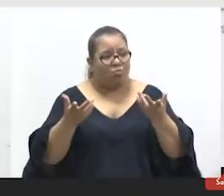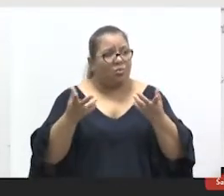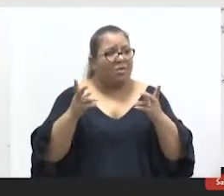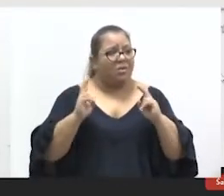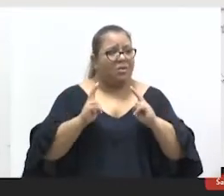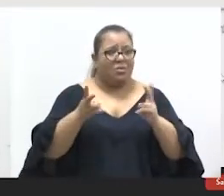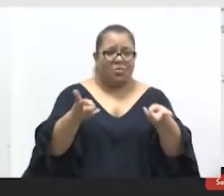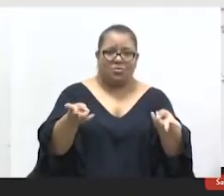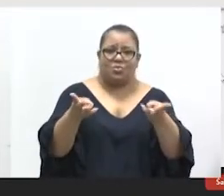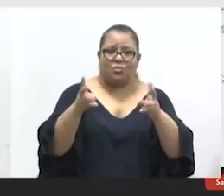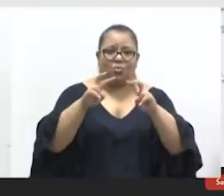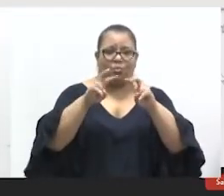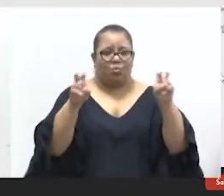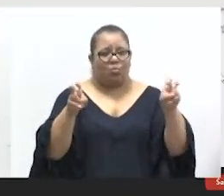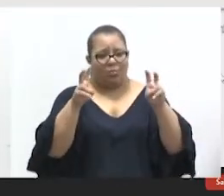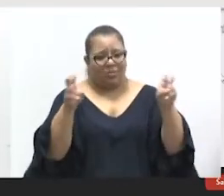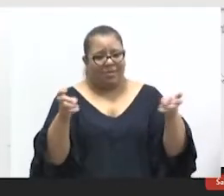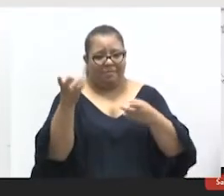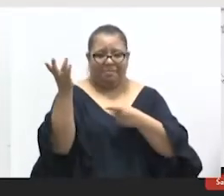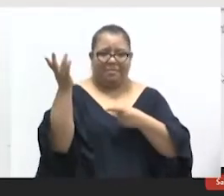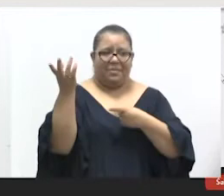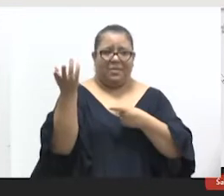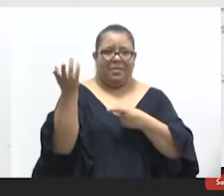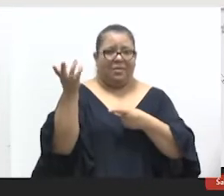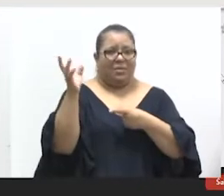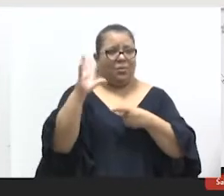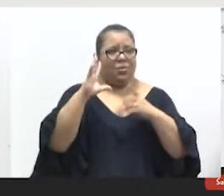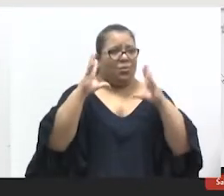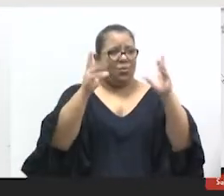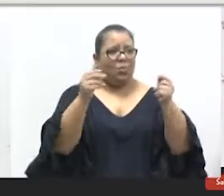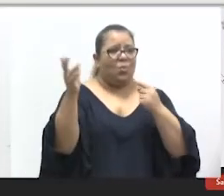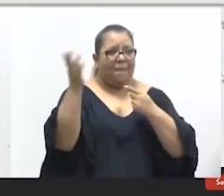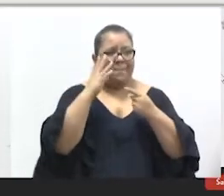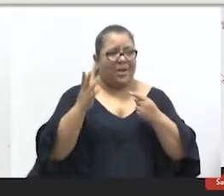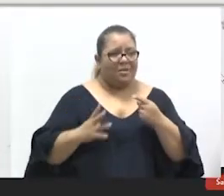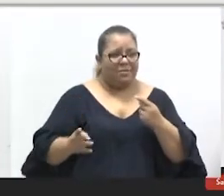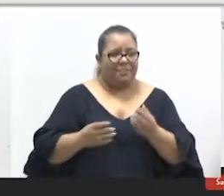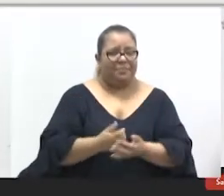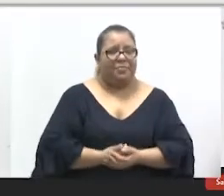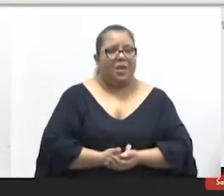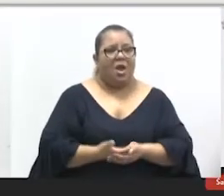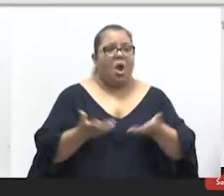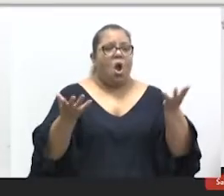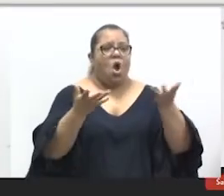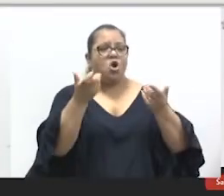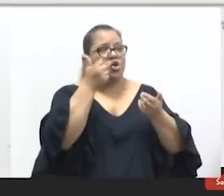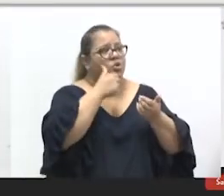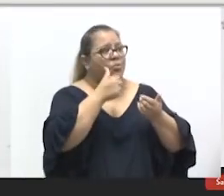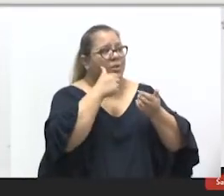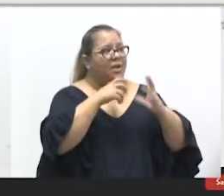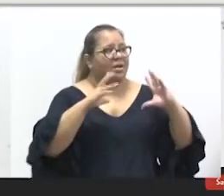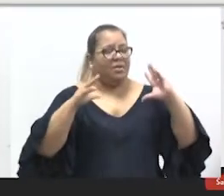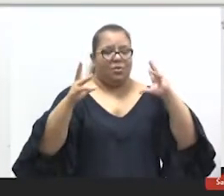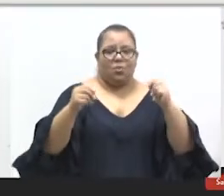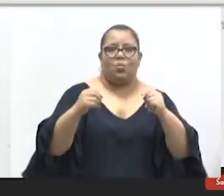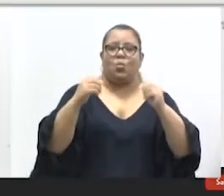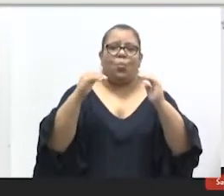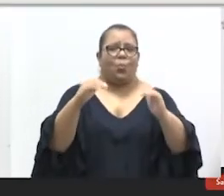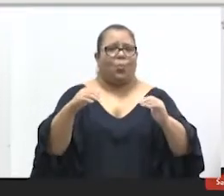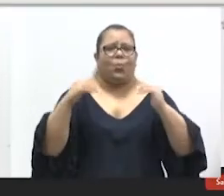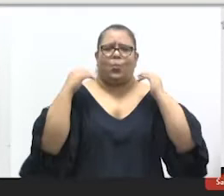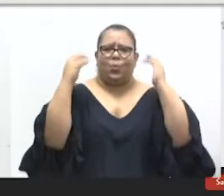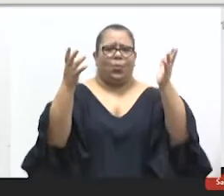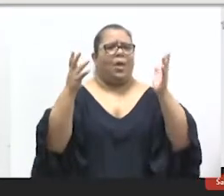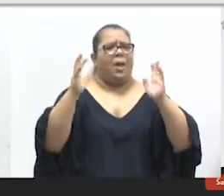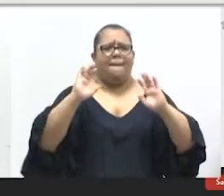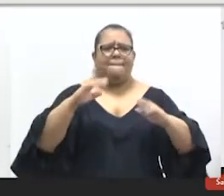tendência nacional e internacional também. Pode passar. Nas mulheres, como já foi dito, a alta prevalência, a alta incidência do